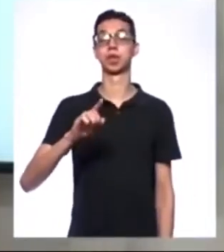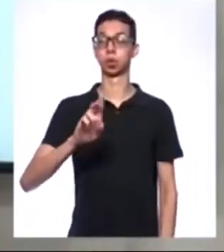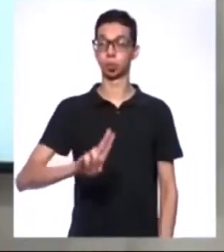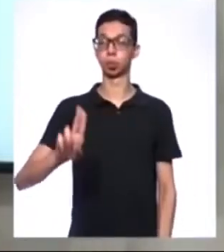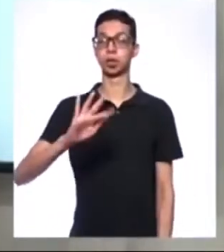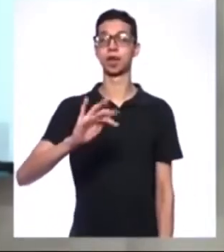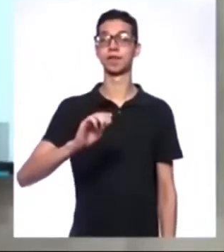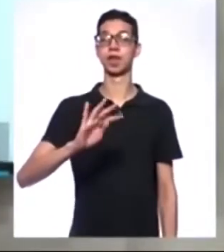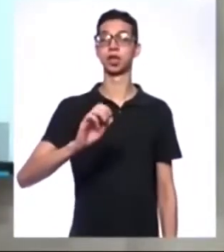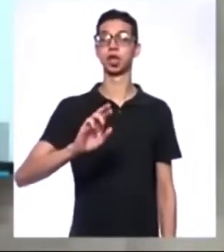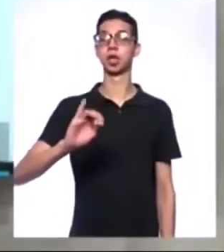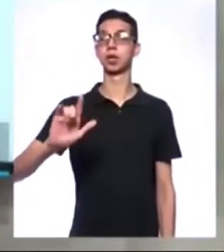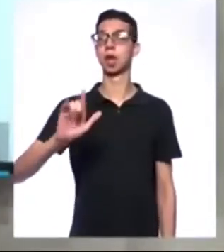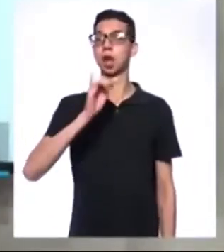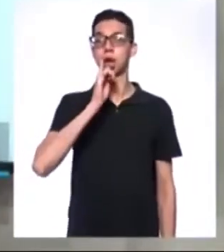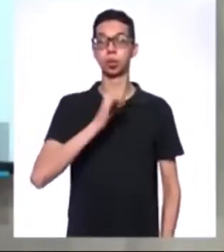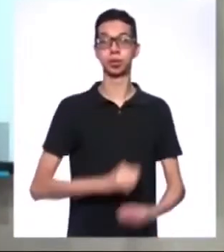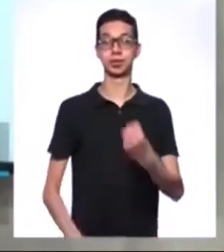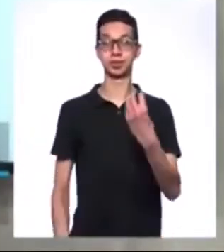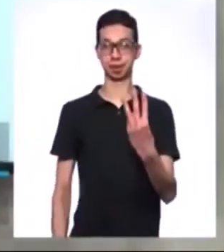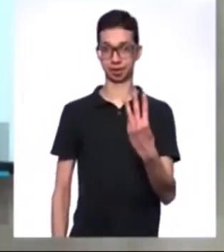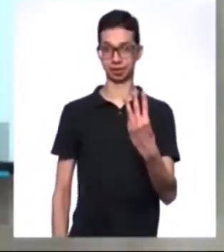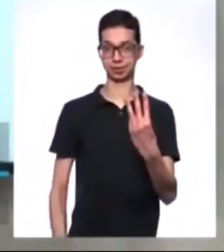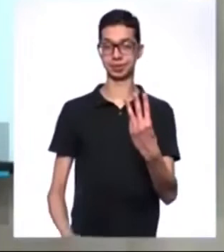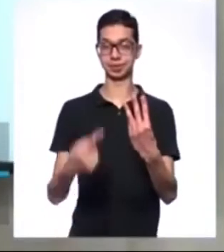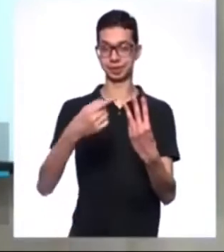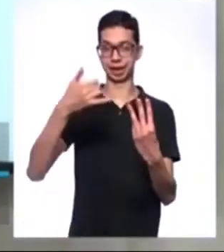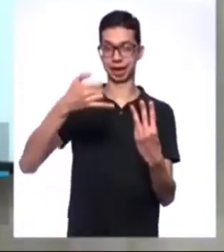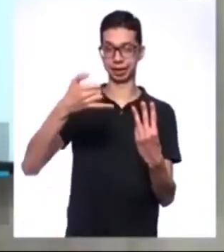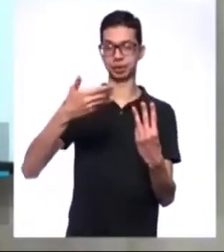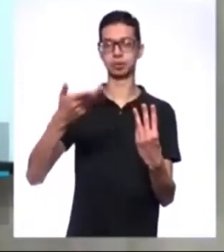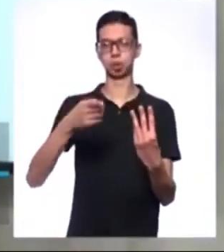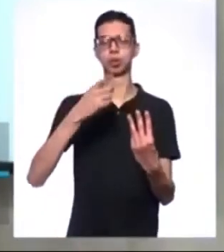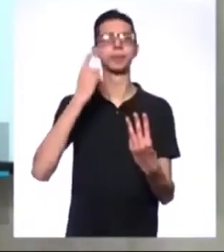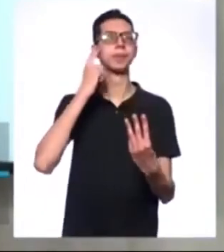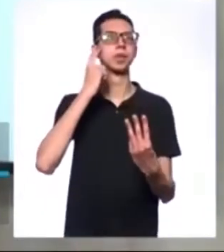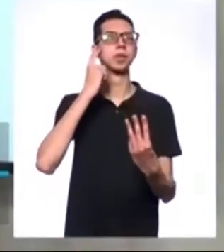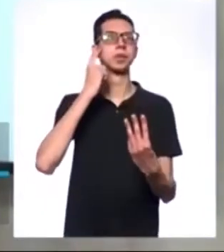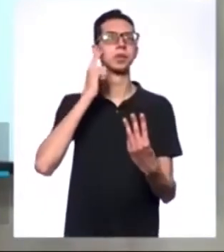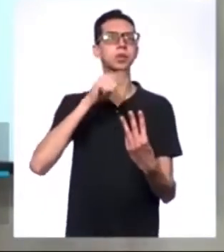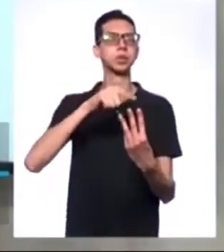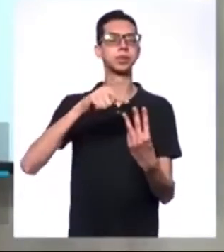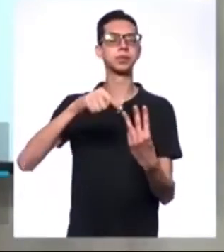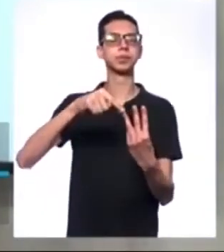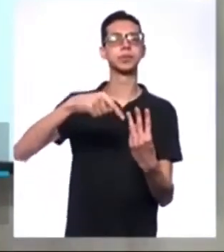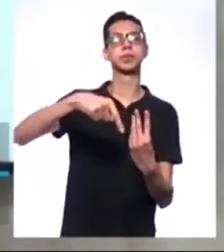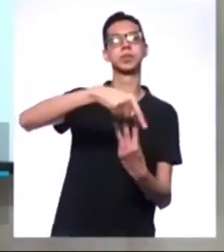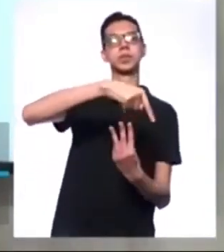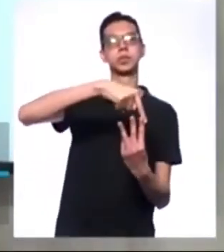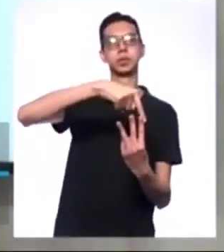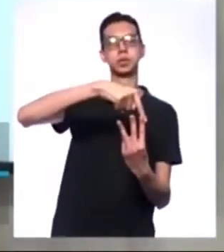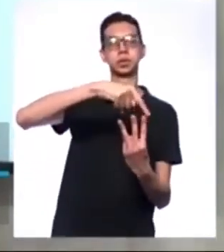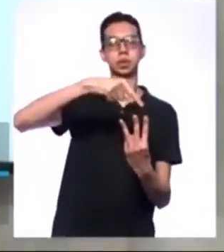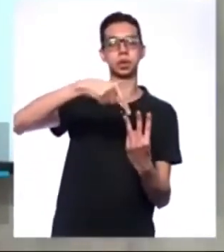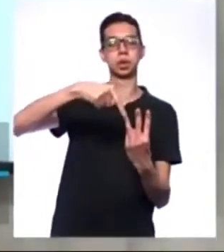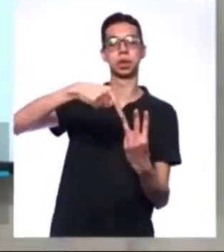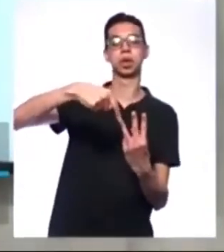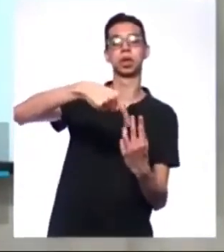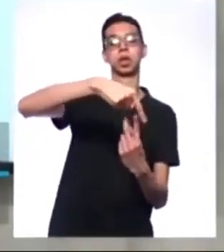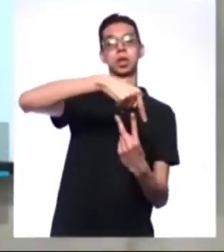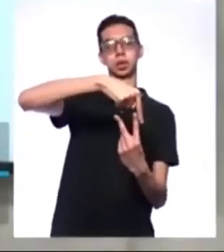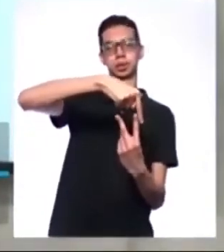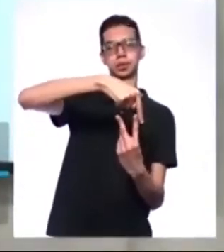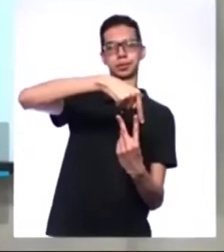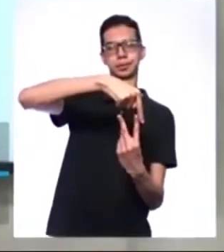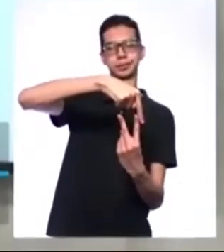possam três canetas aí você fala assim trocar três canetas e lugar é três fatorial e